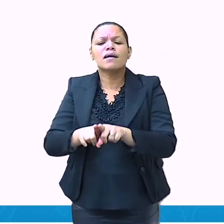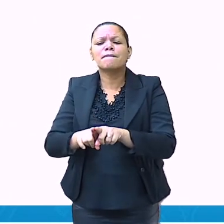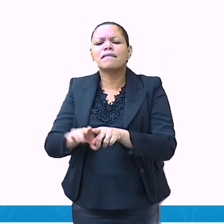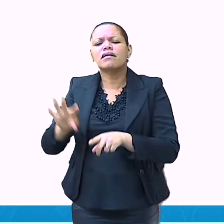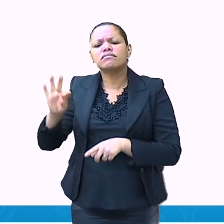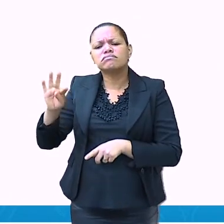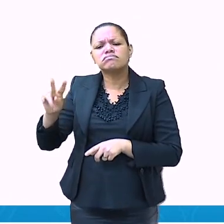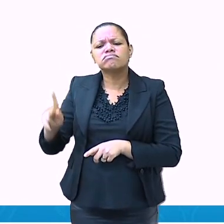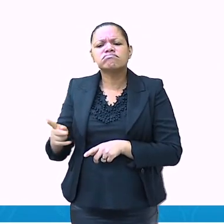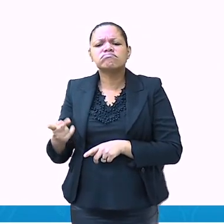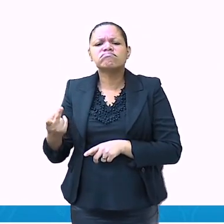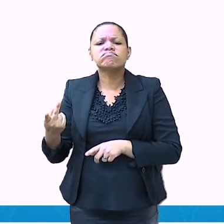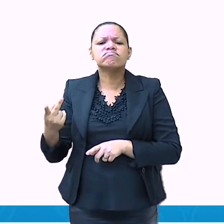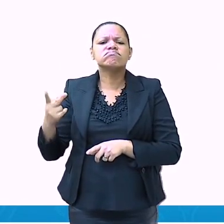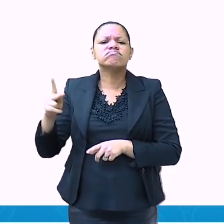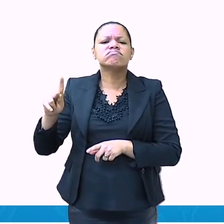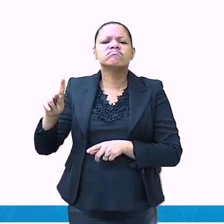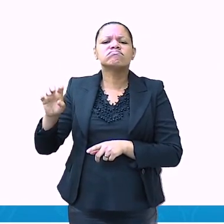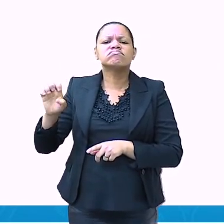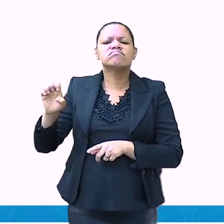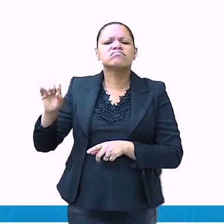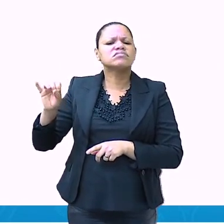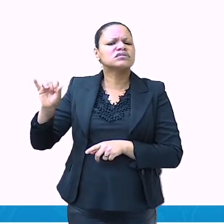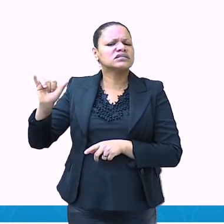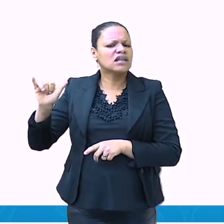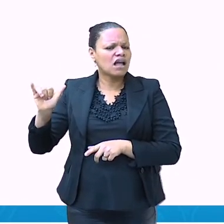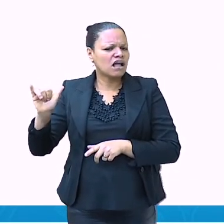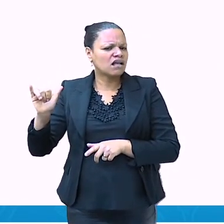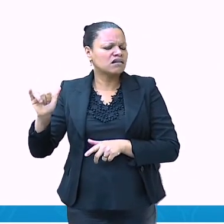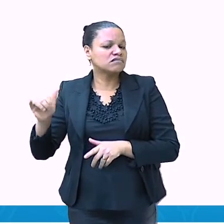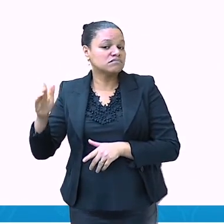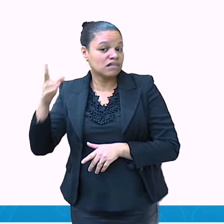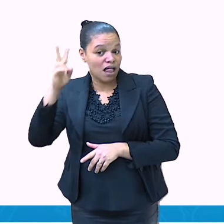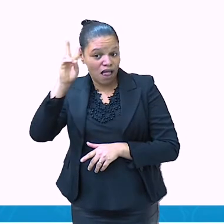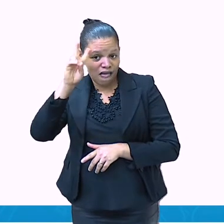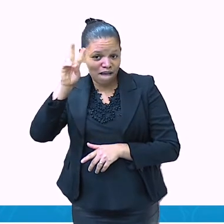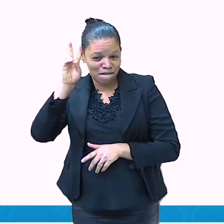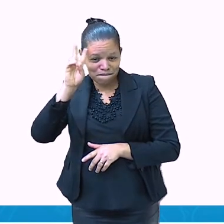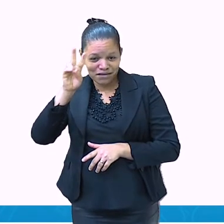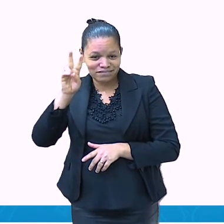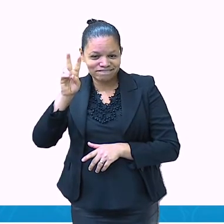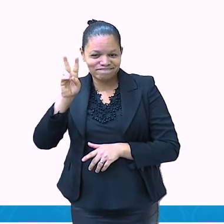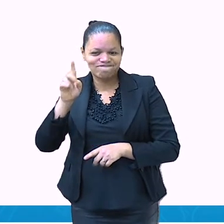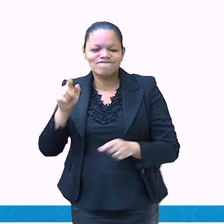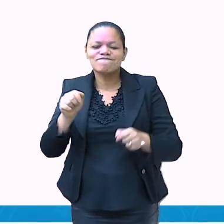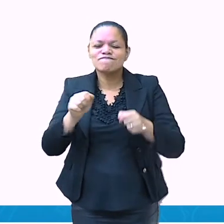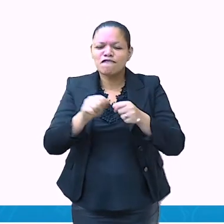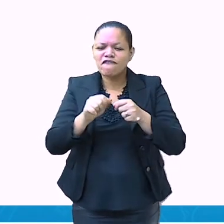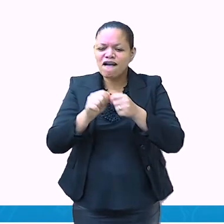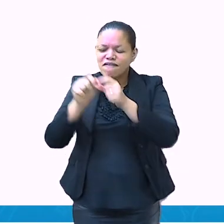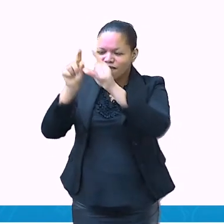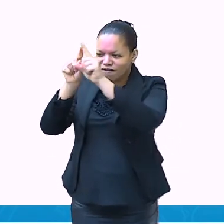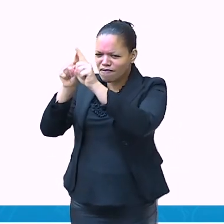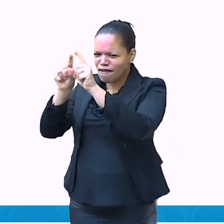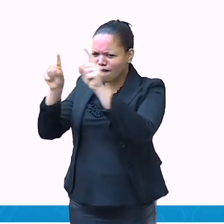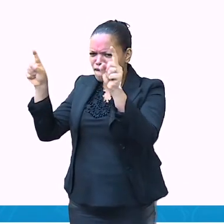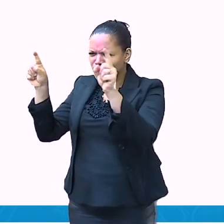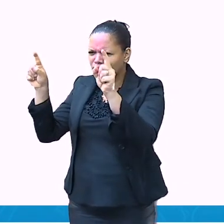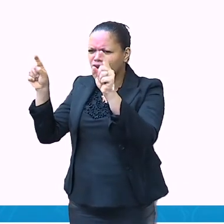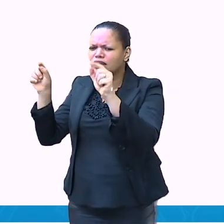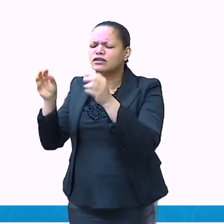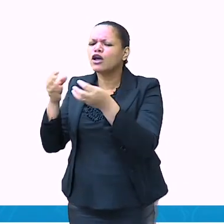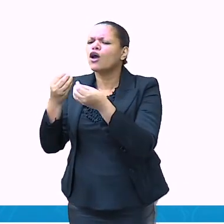sentence, we use was not, wasn't, when the subject